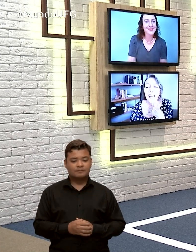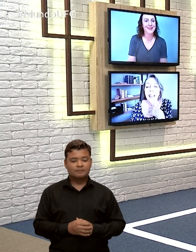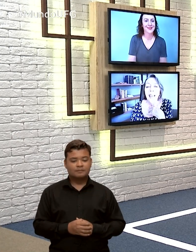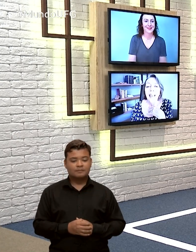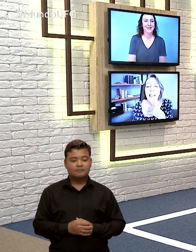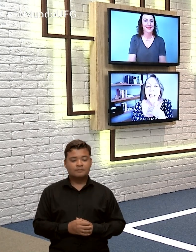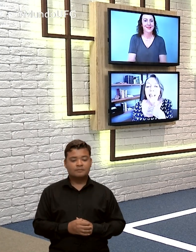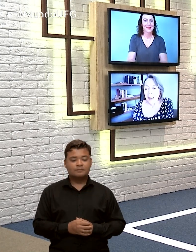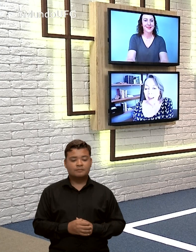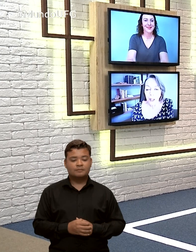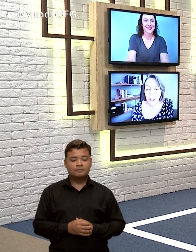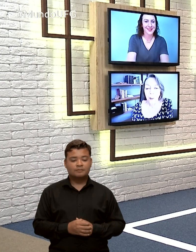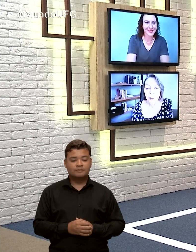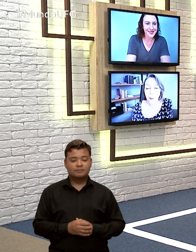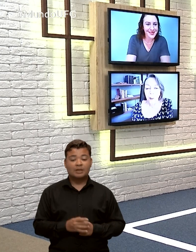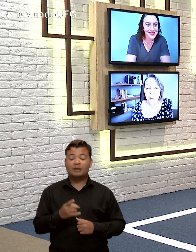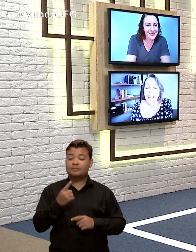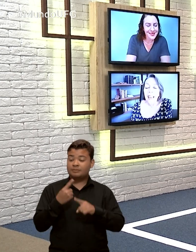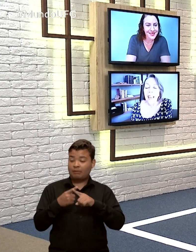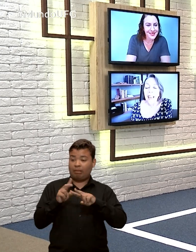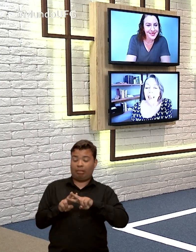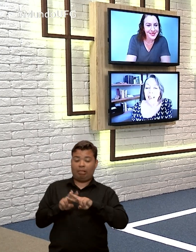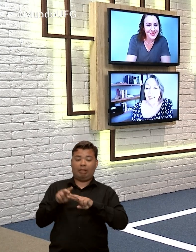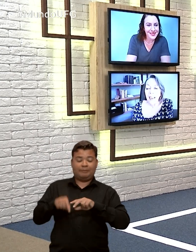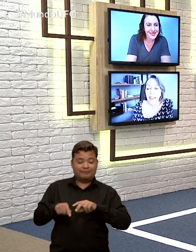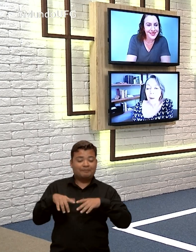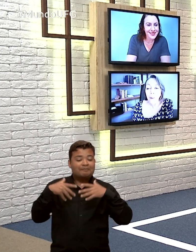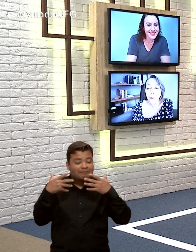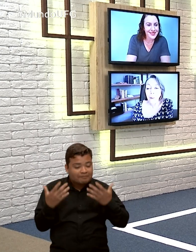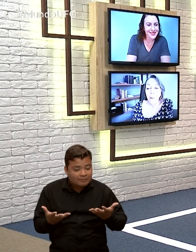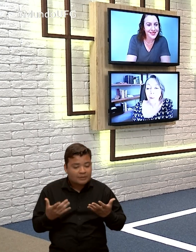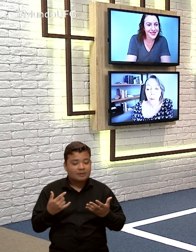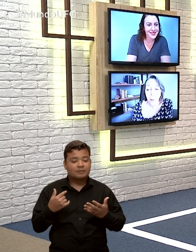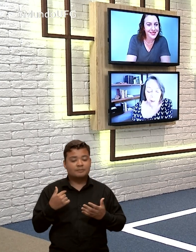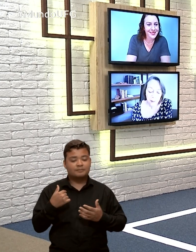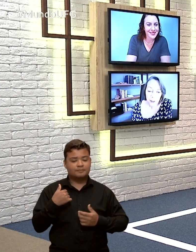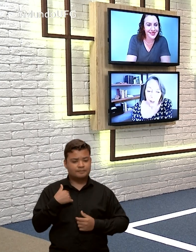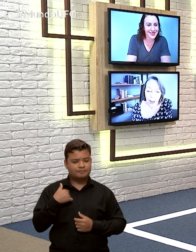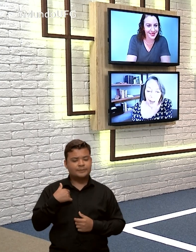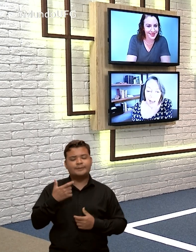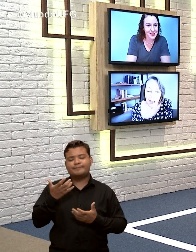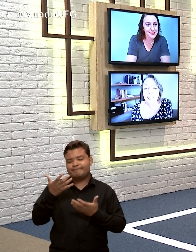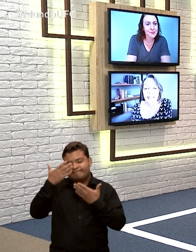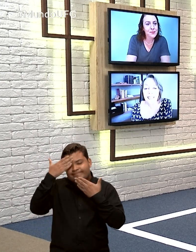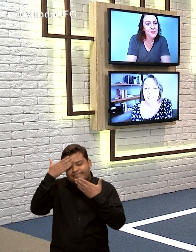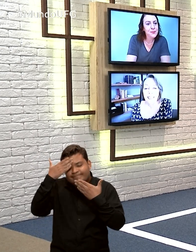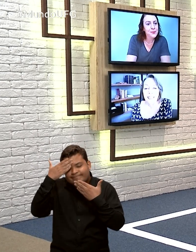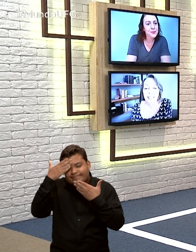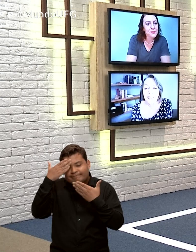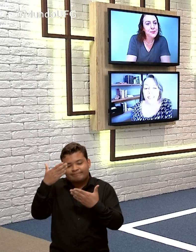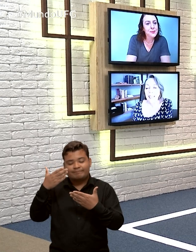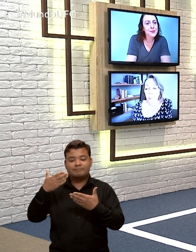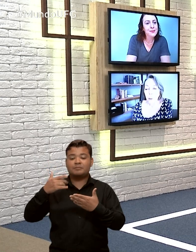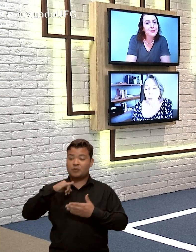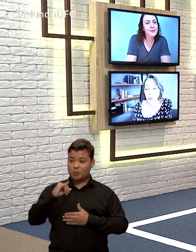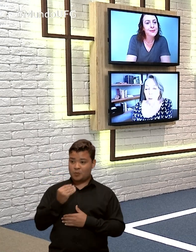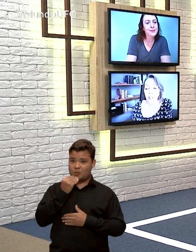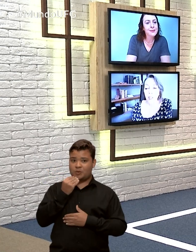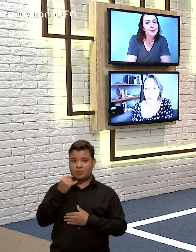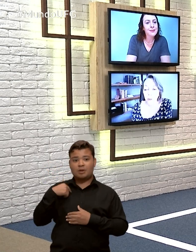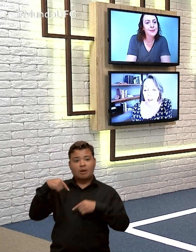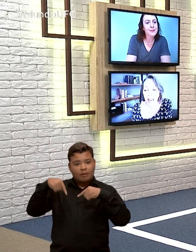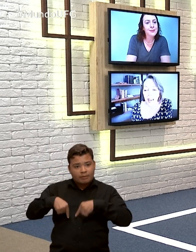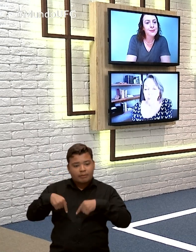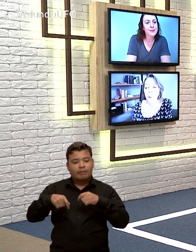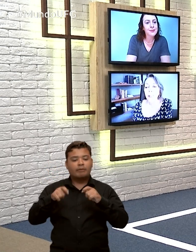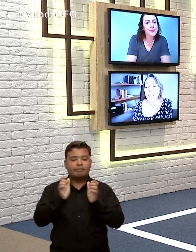Separada, congelou a imagem. Ah, sim. Eu tenho a agradecer, não é, essa oportunidade de